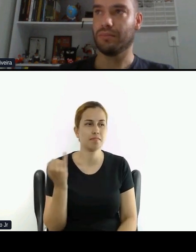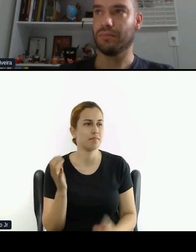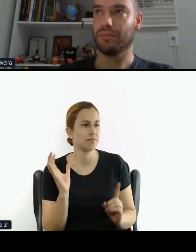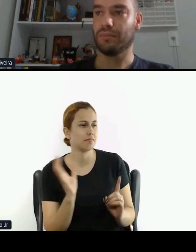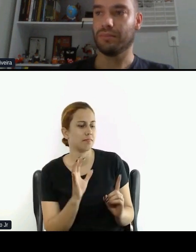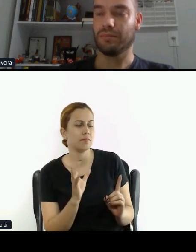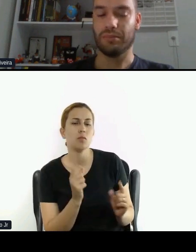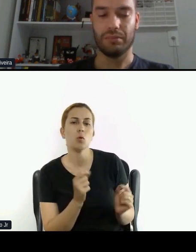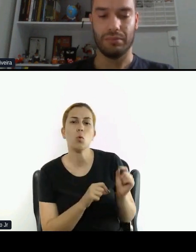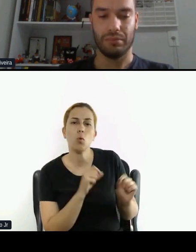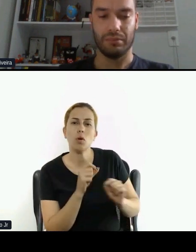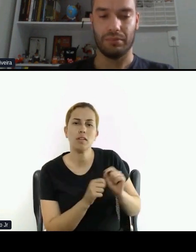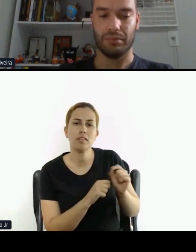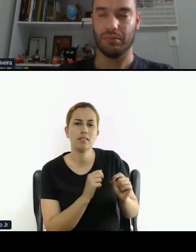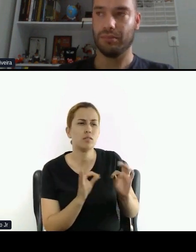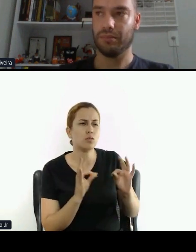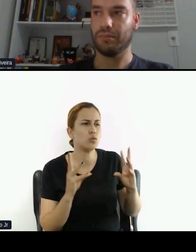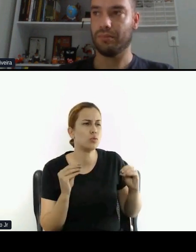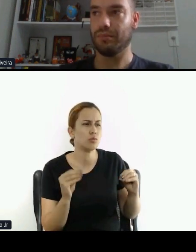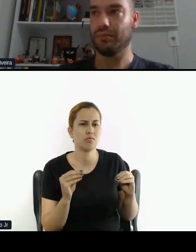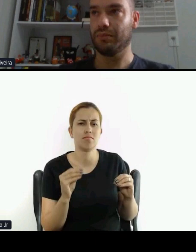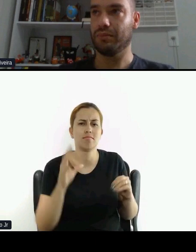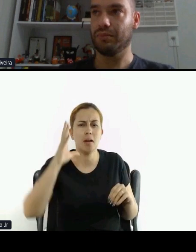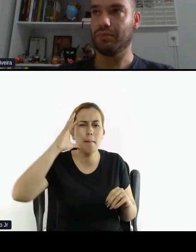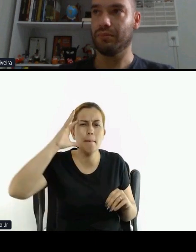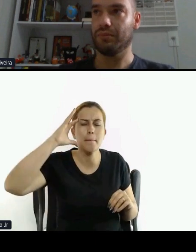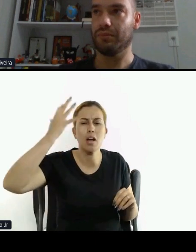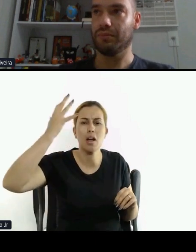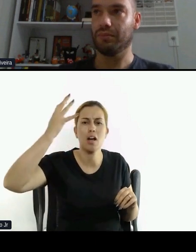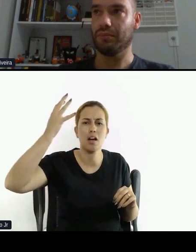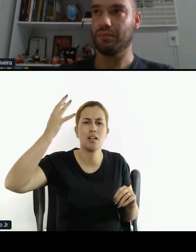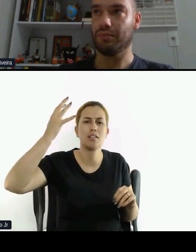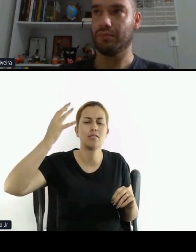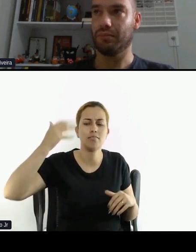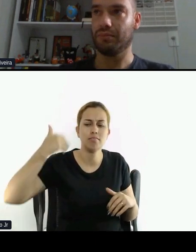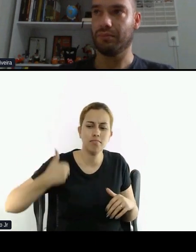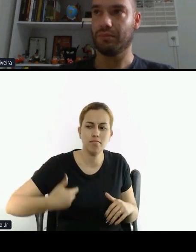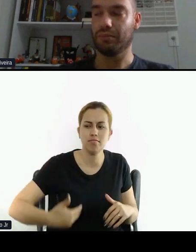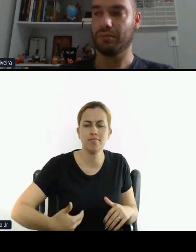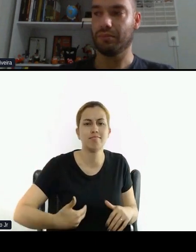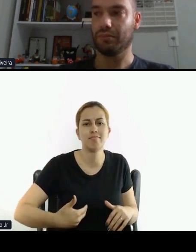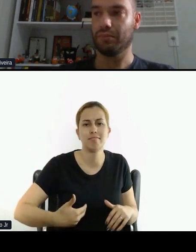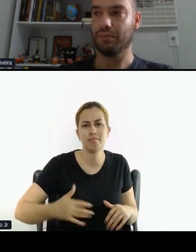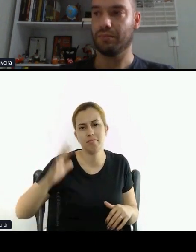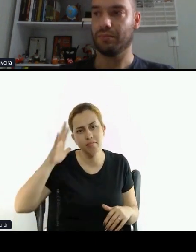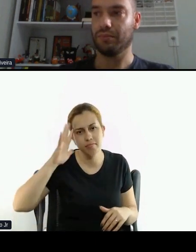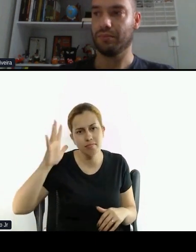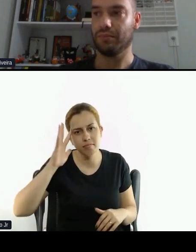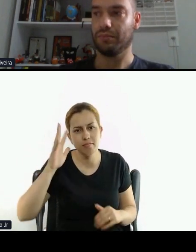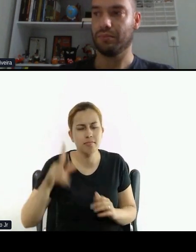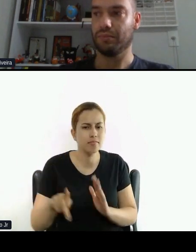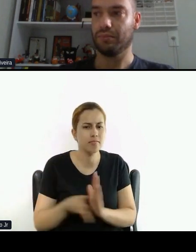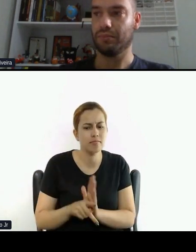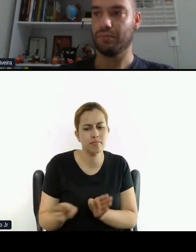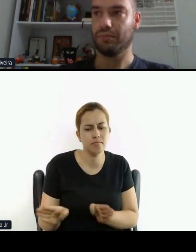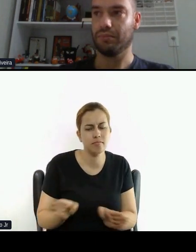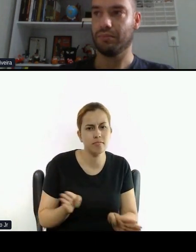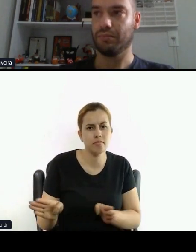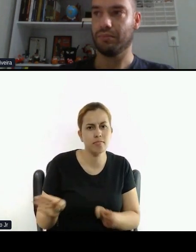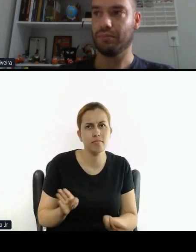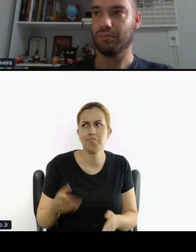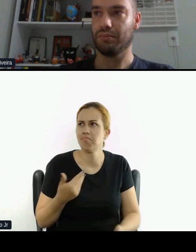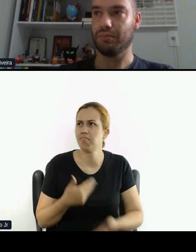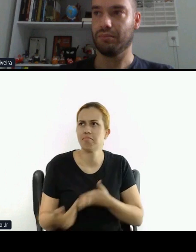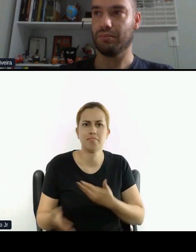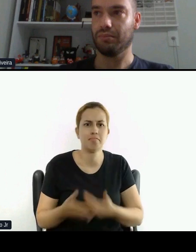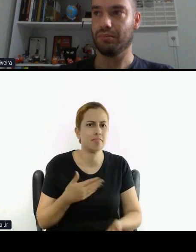que todas essas soluções elas nascessem por si só, considerando o aspecto de acessibilidade, né?